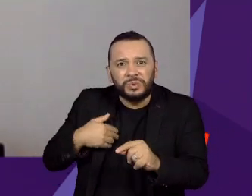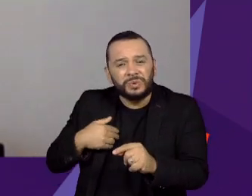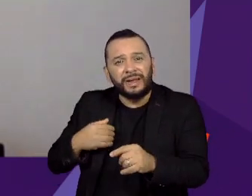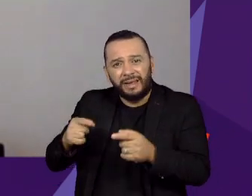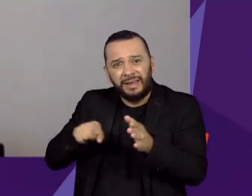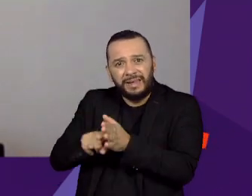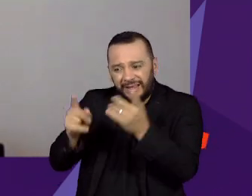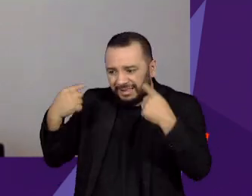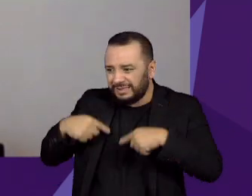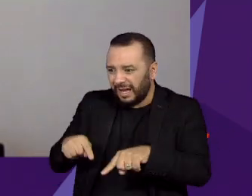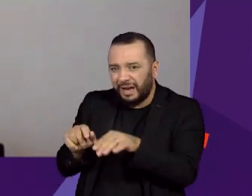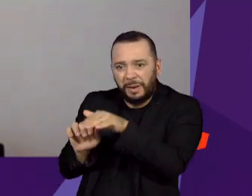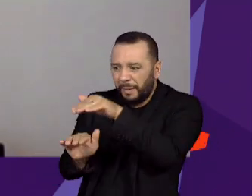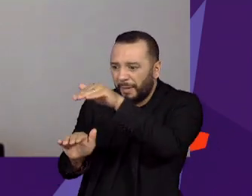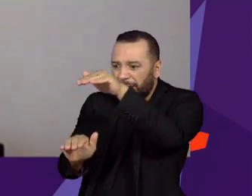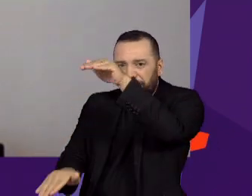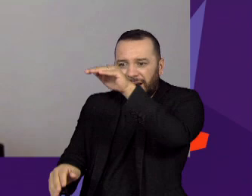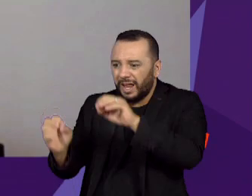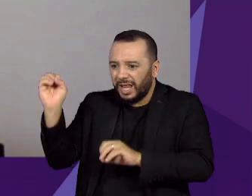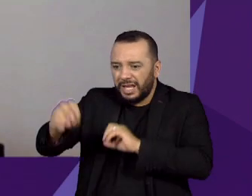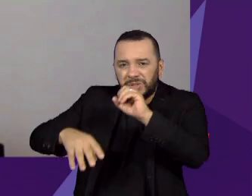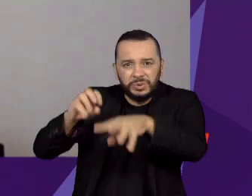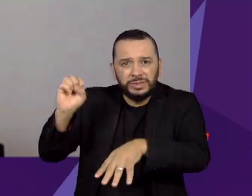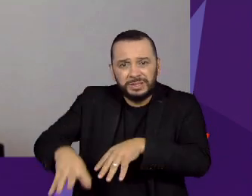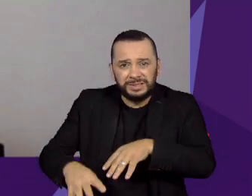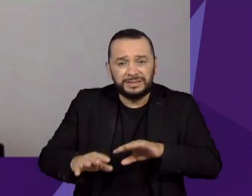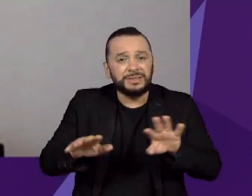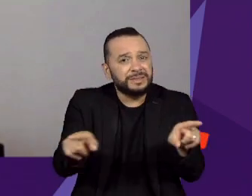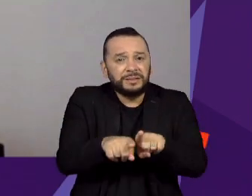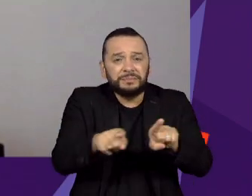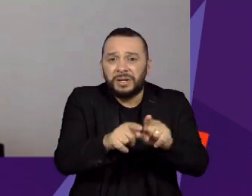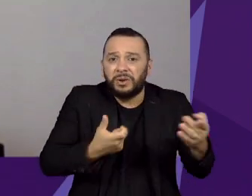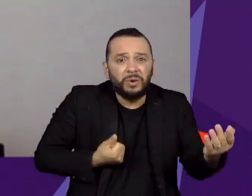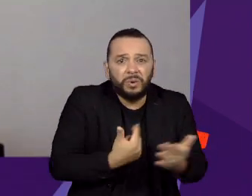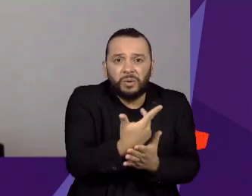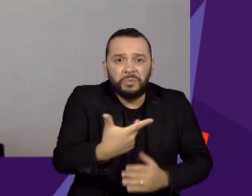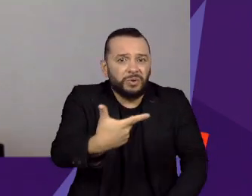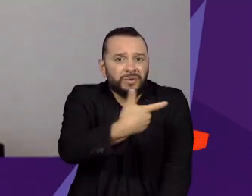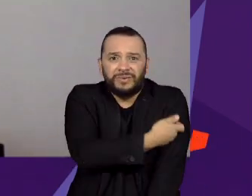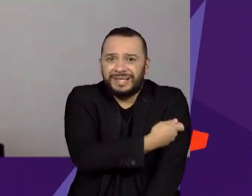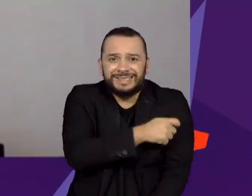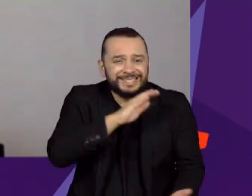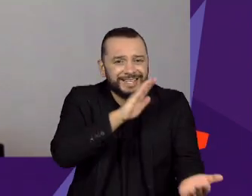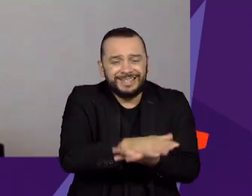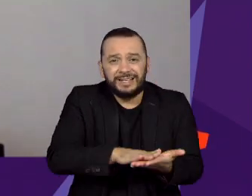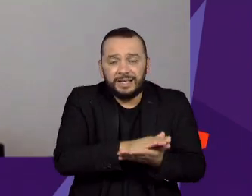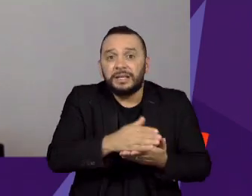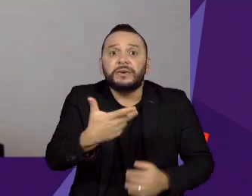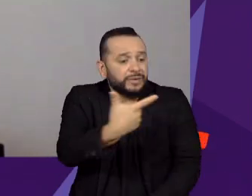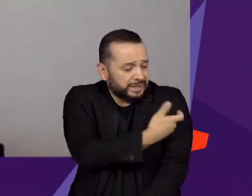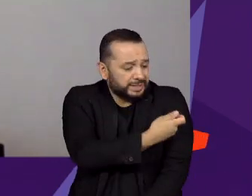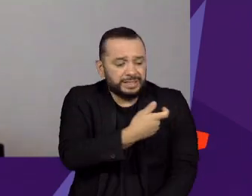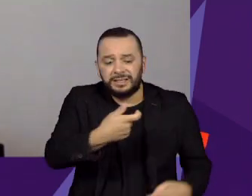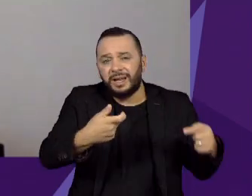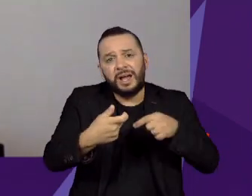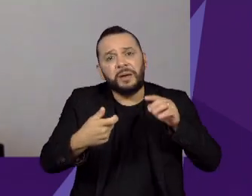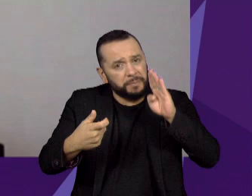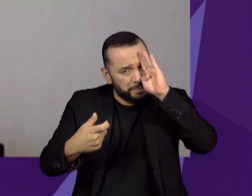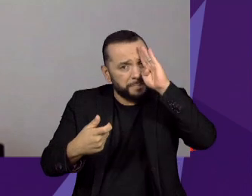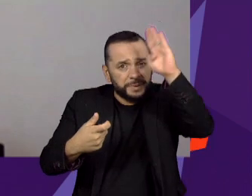uma doença infecciosa causada por vírus, que é a principal arma da humanidade para enfrentar vírus, sempre foi